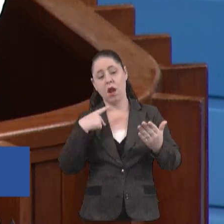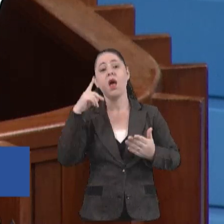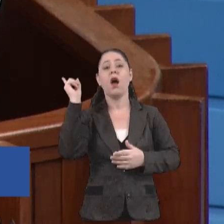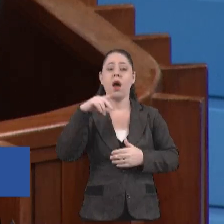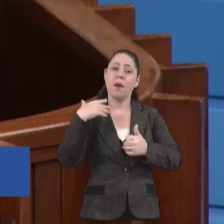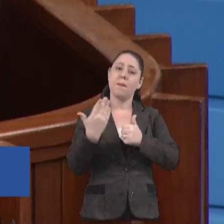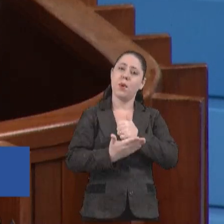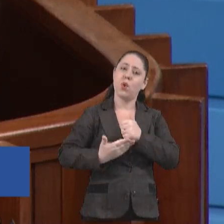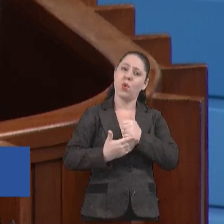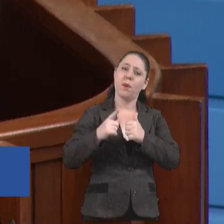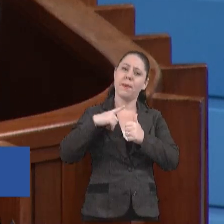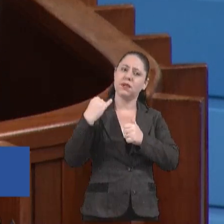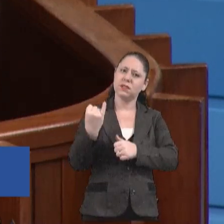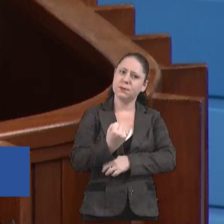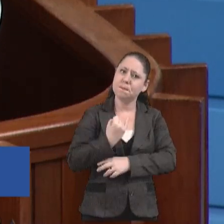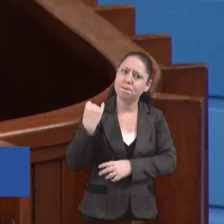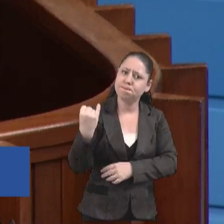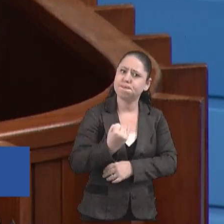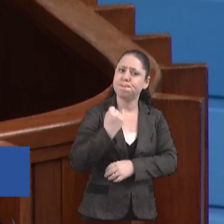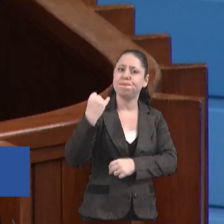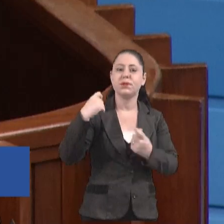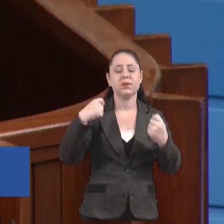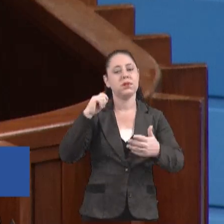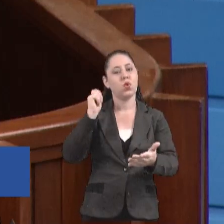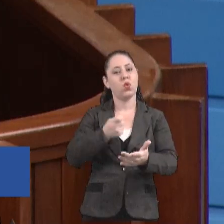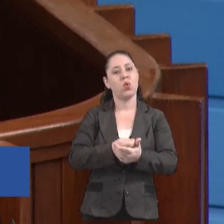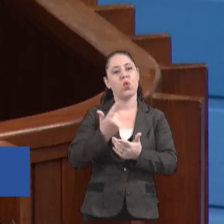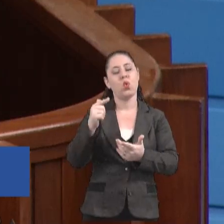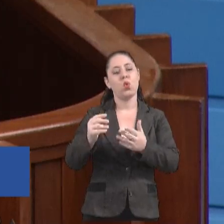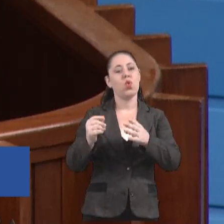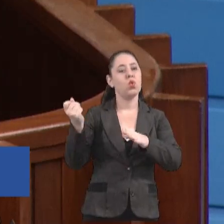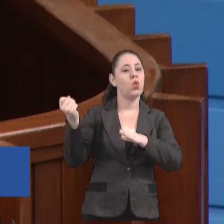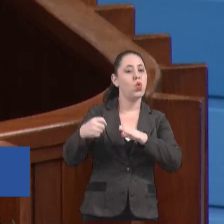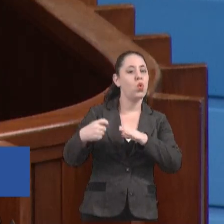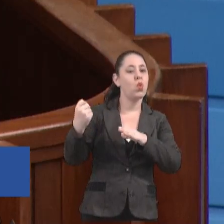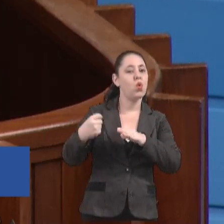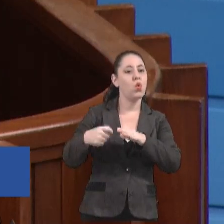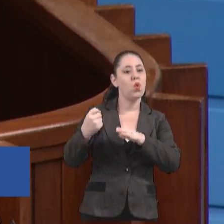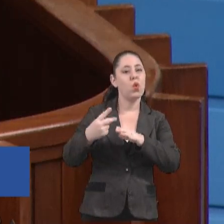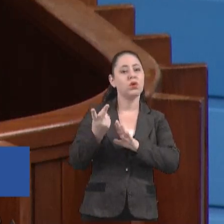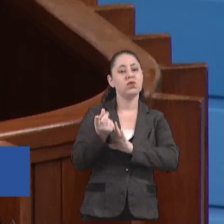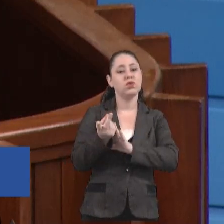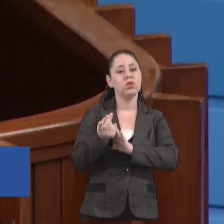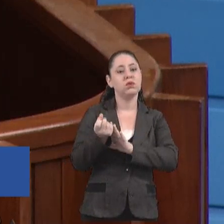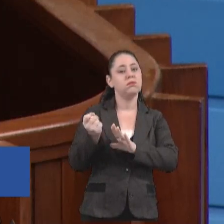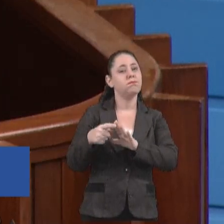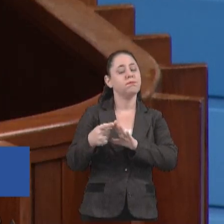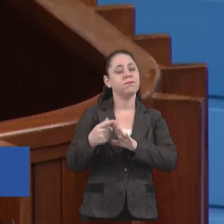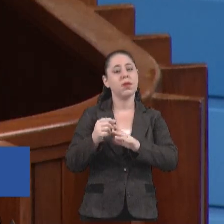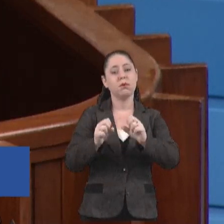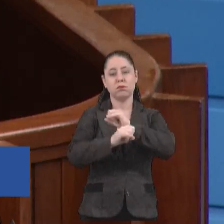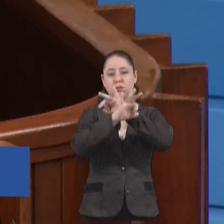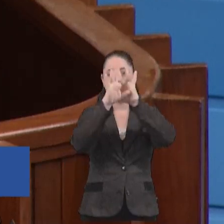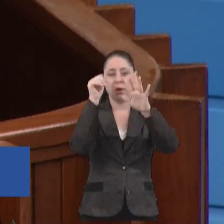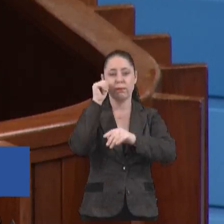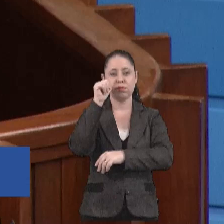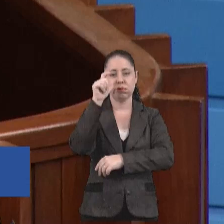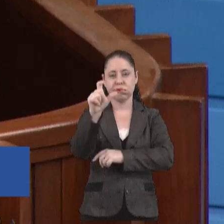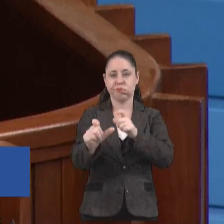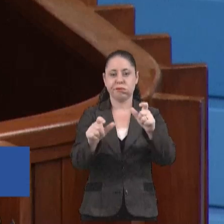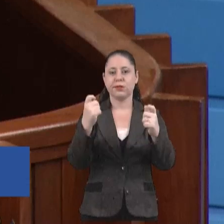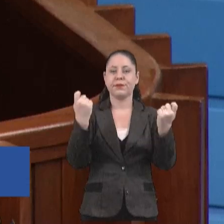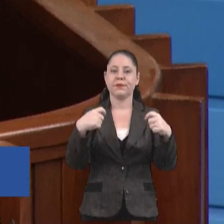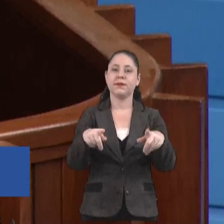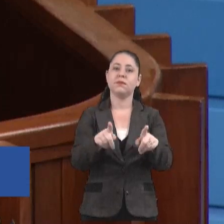é fundamental e precisamos garantir isso, e o outro é a criação do fundo, porque sem a gente ter um fundo de transparência para as mulheres, a